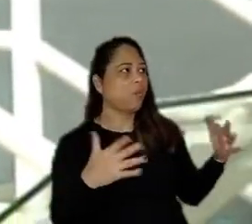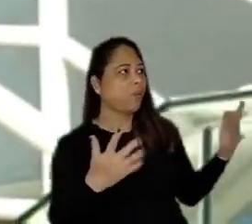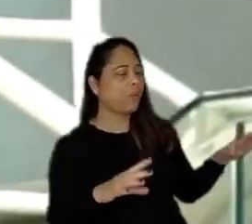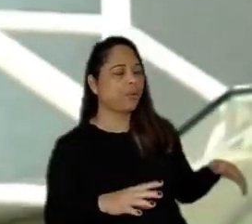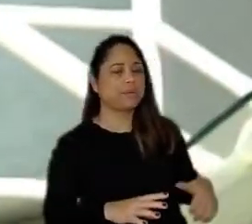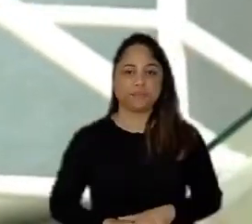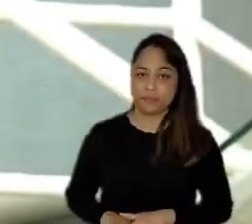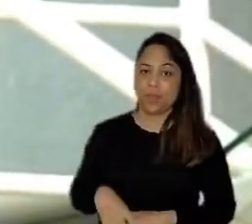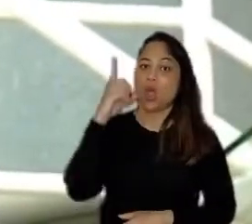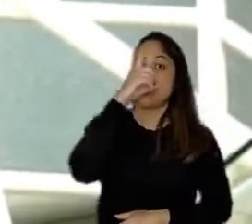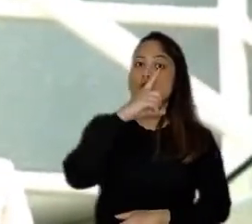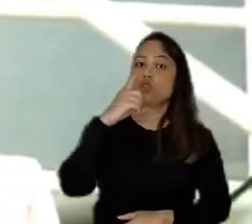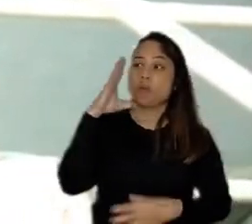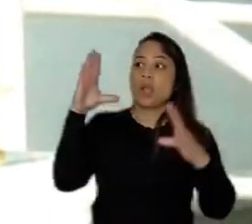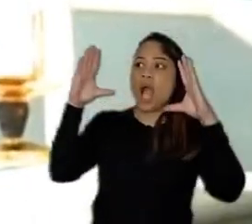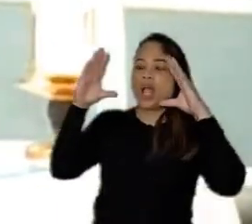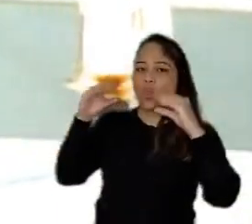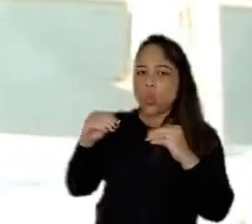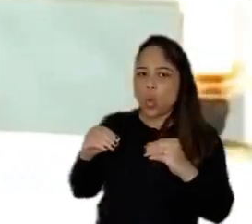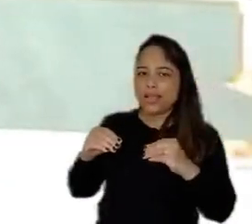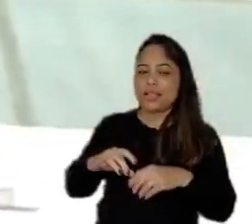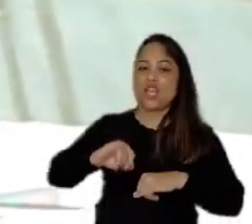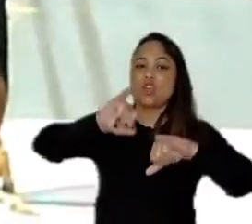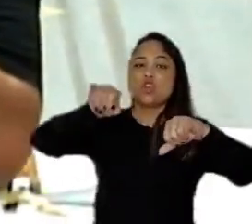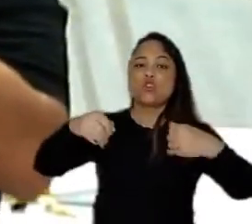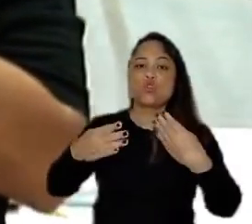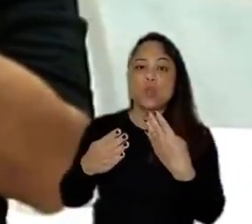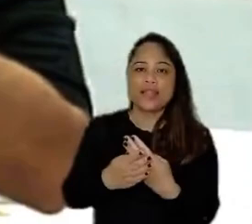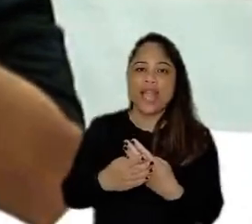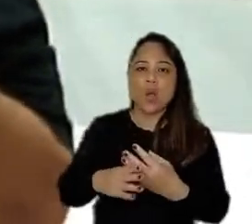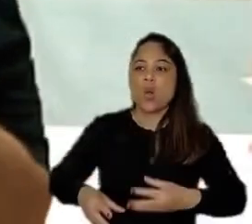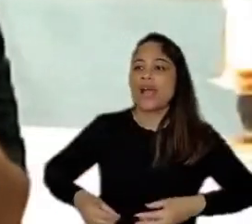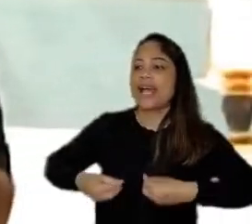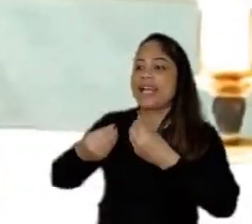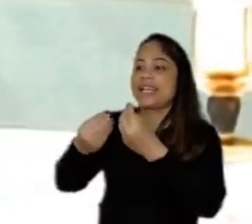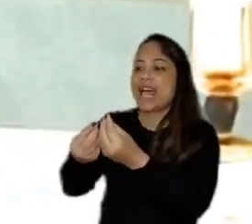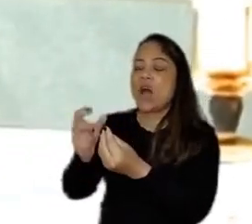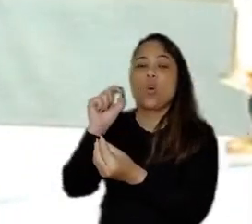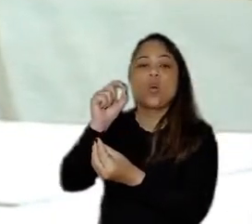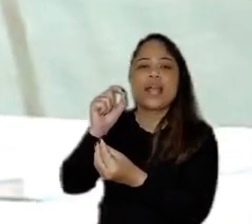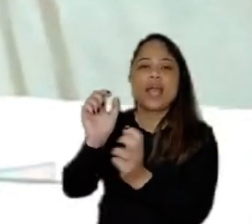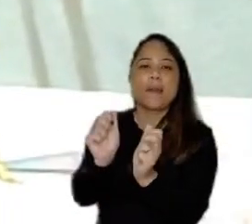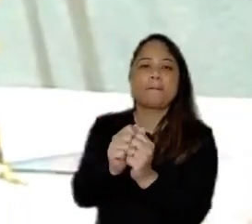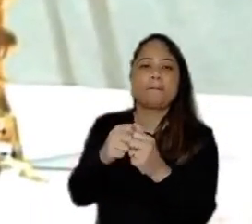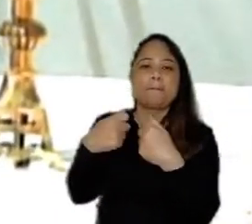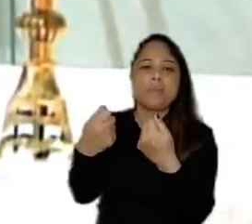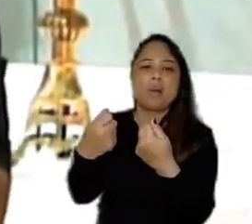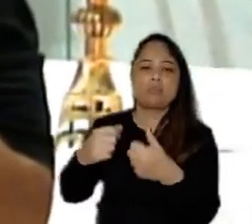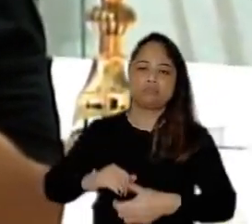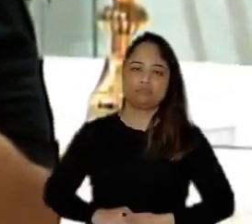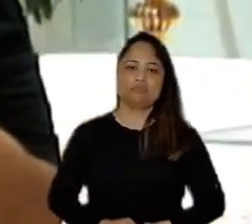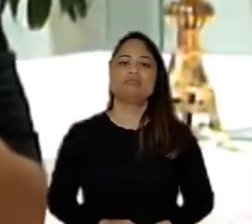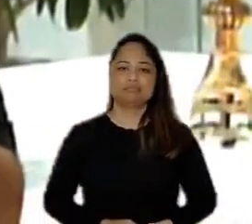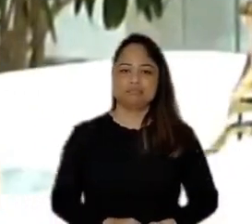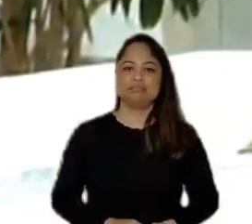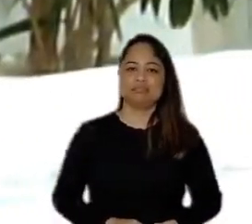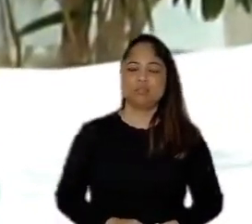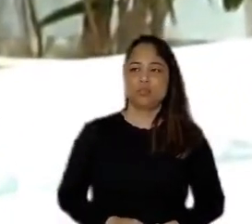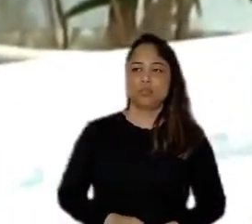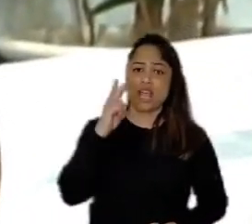Domingo à noite, o que é que o judeu dá para a sua visita? Pão. Não sei por que